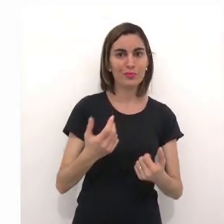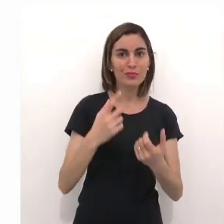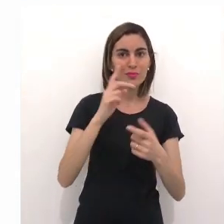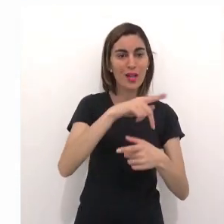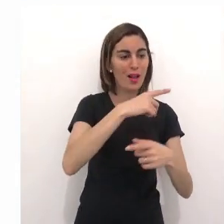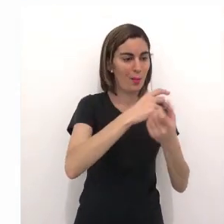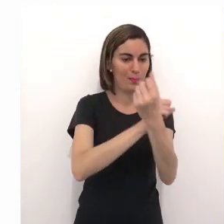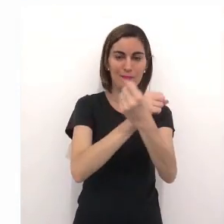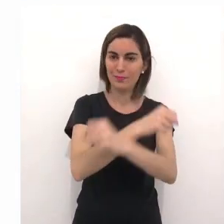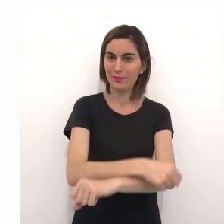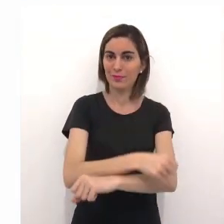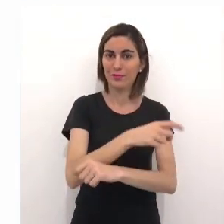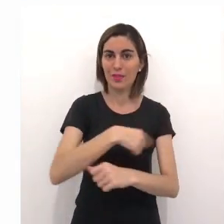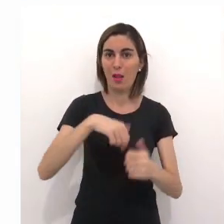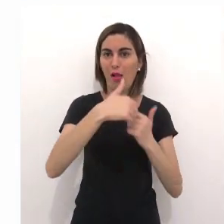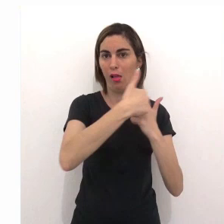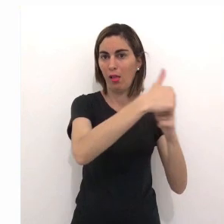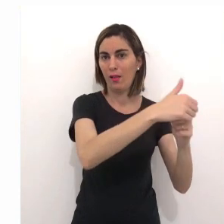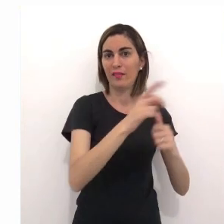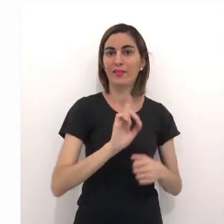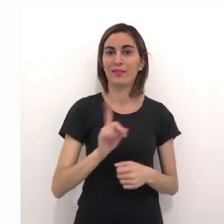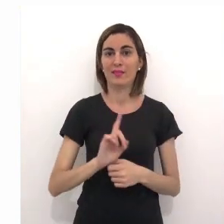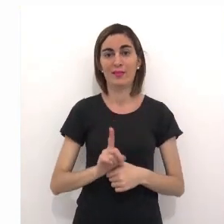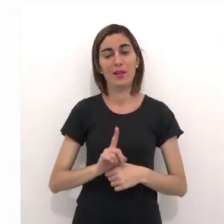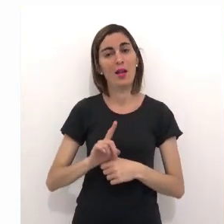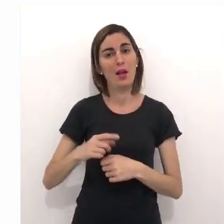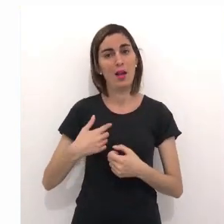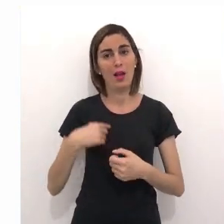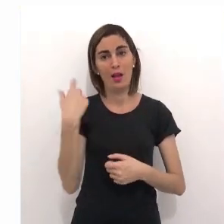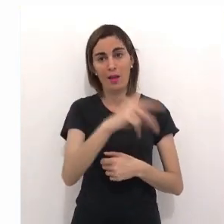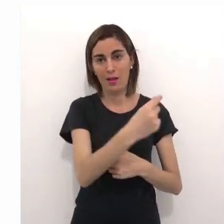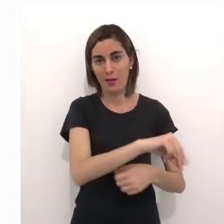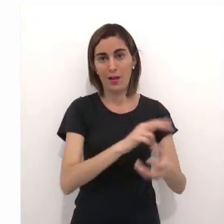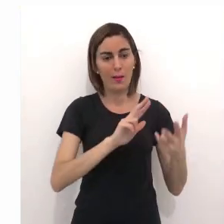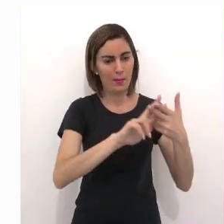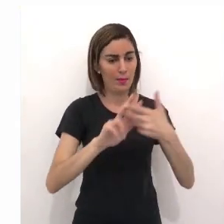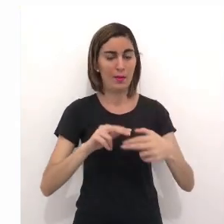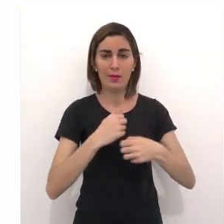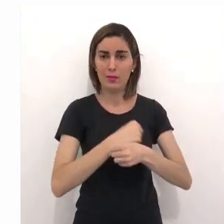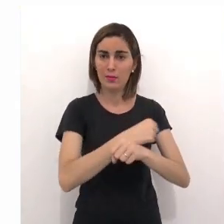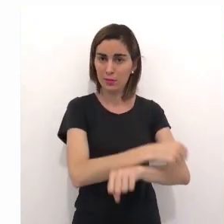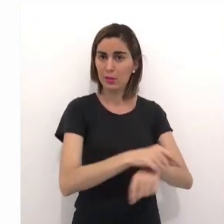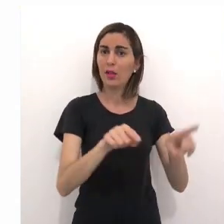escravos, né? Por outro lado, esses apresadores também